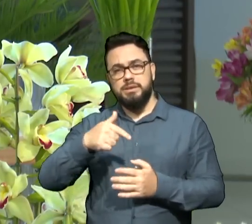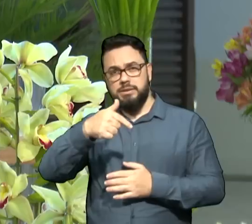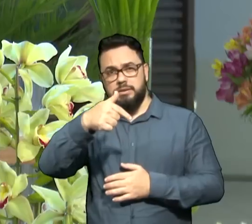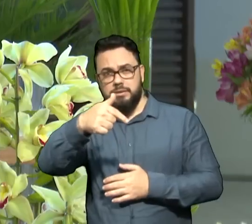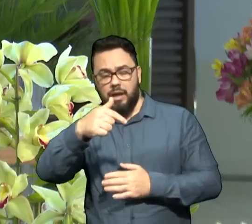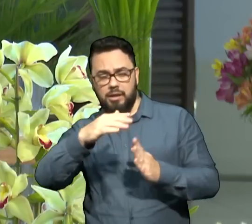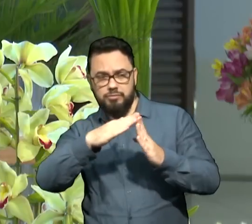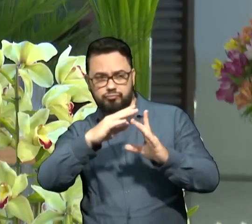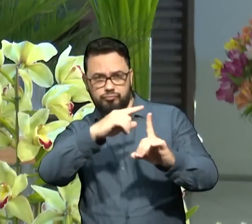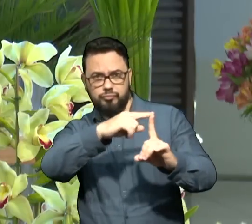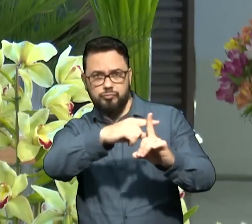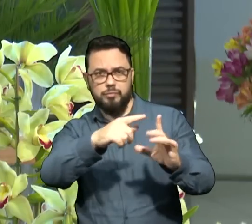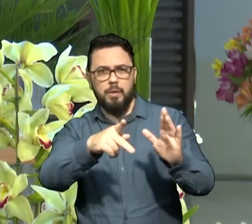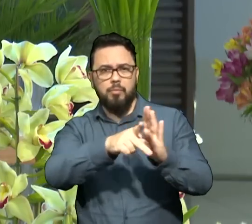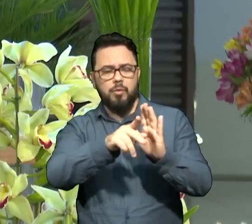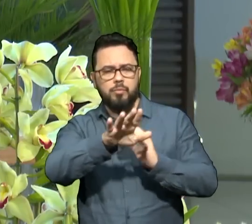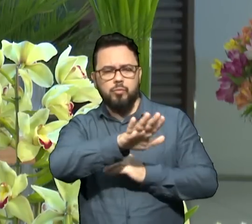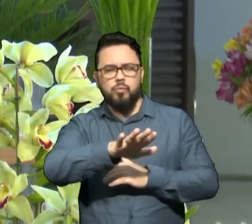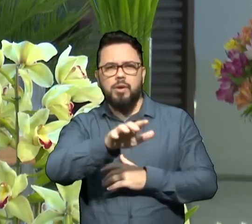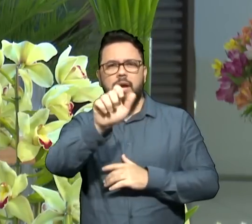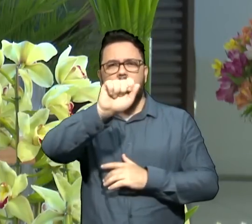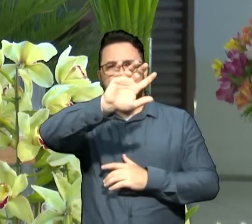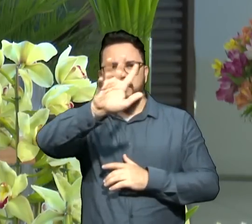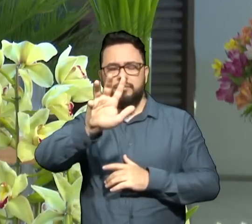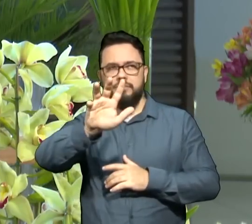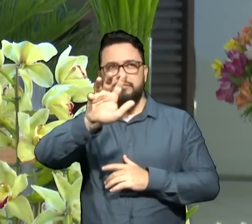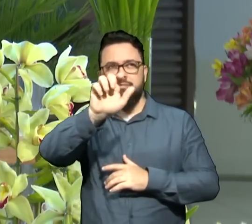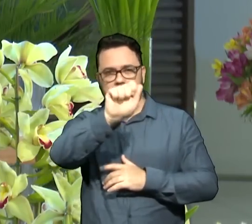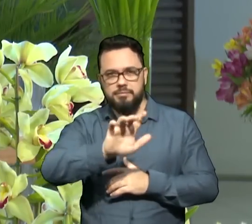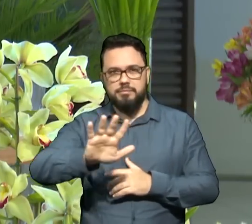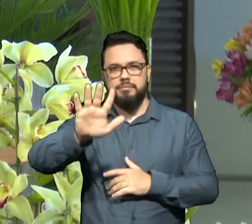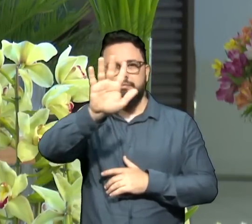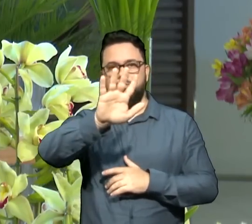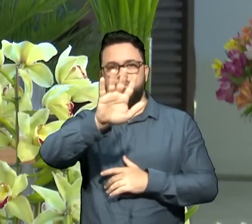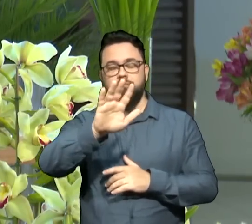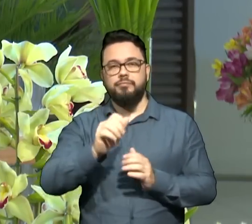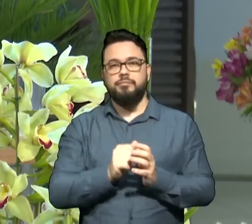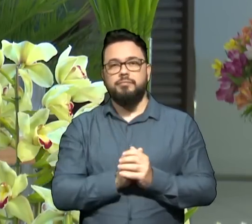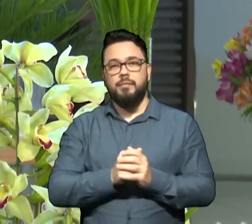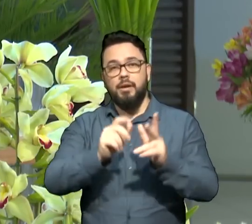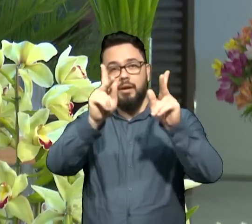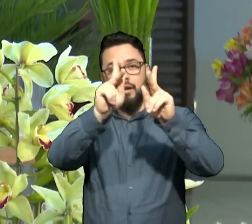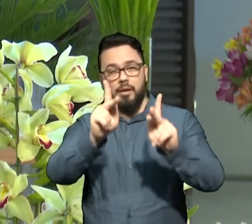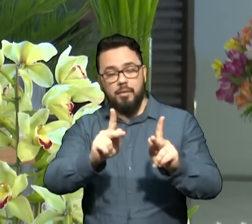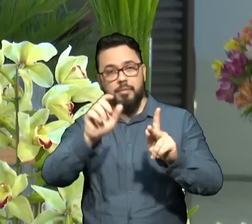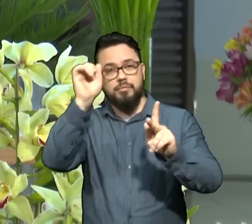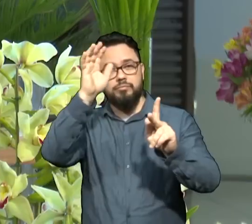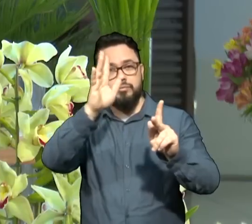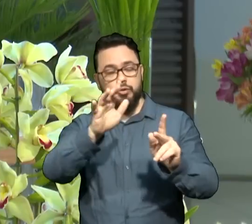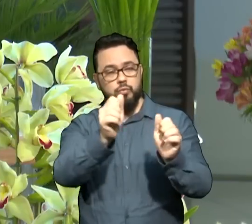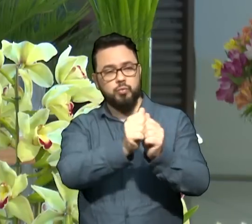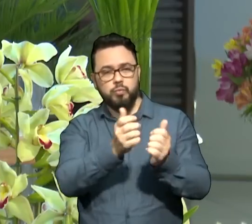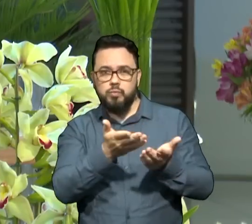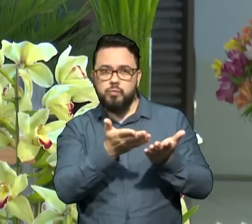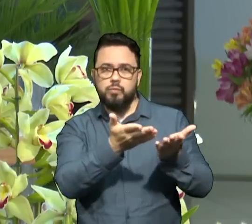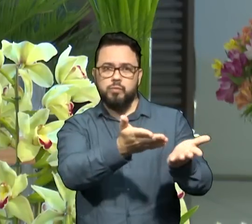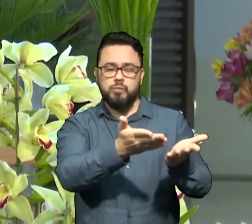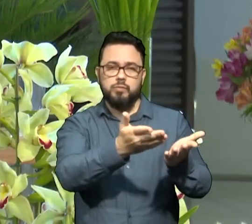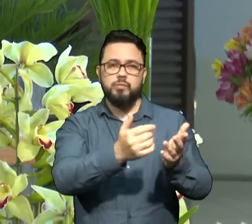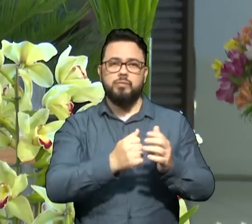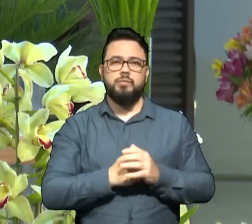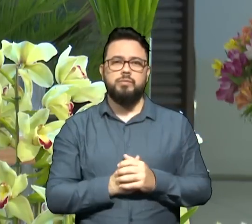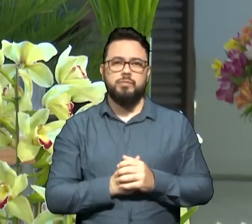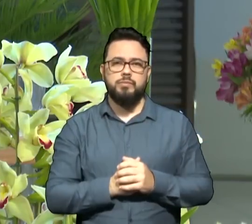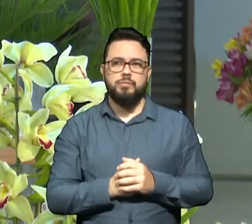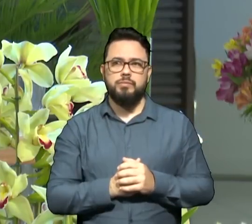da Ásia Que a graça e a paz estejam com vocês da parte daquele que é que era